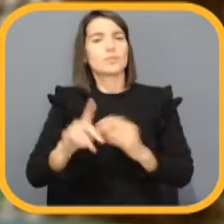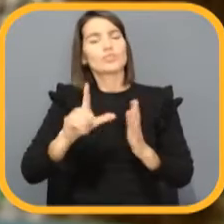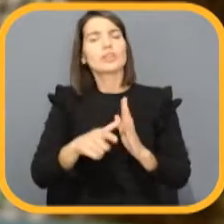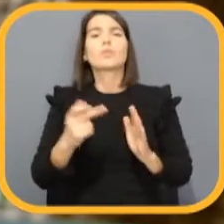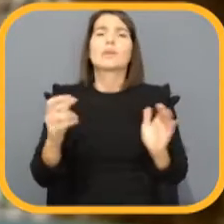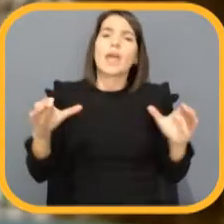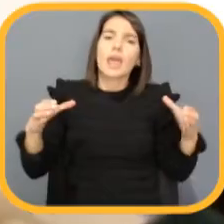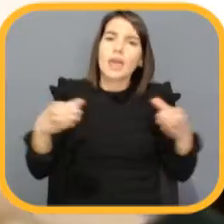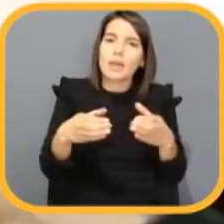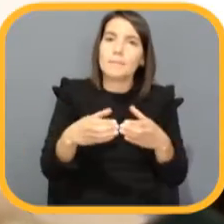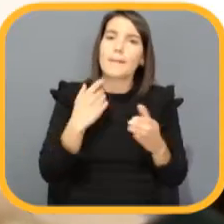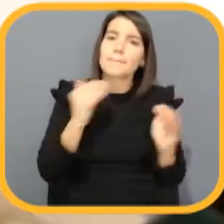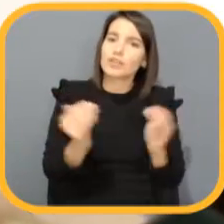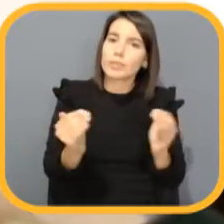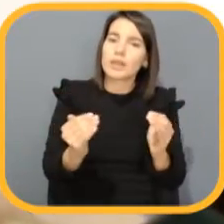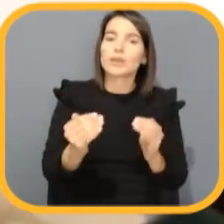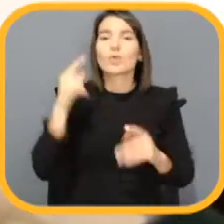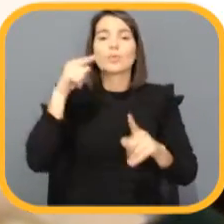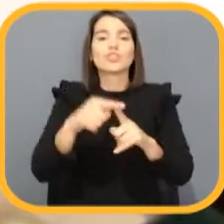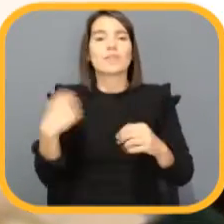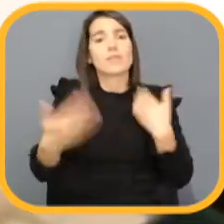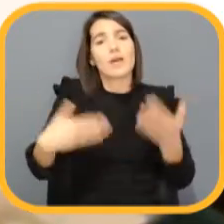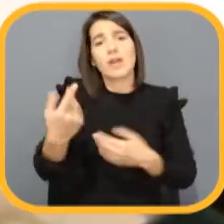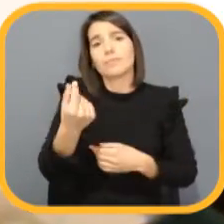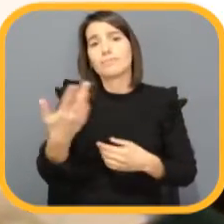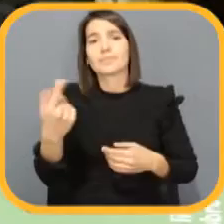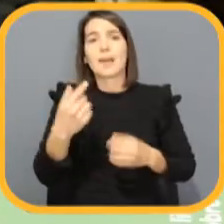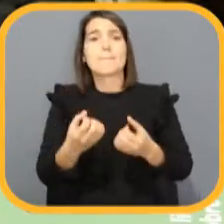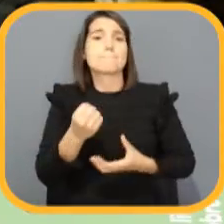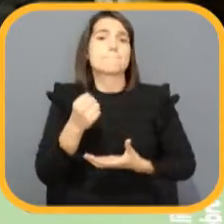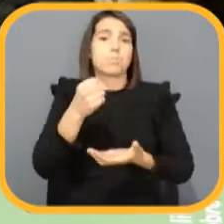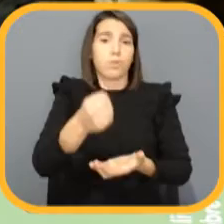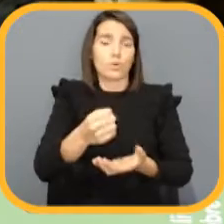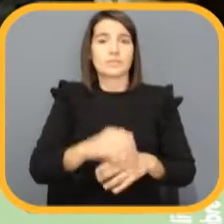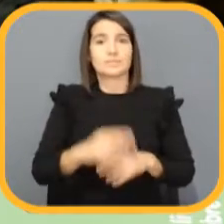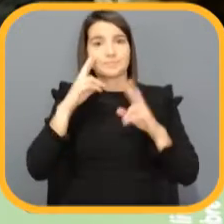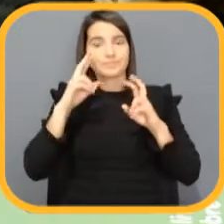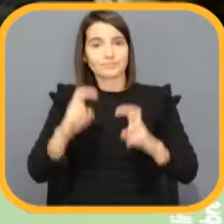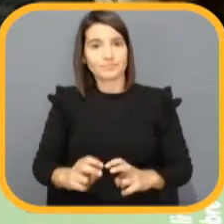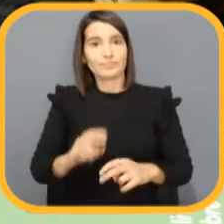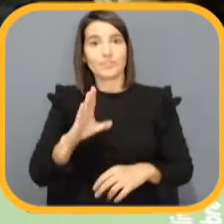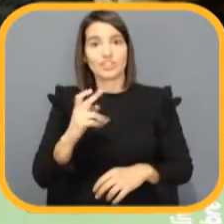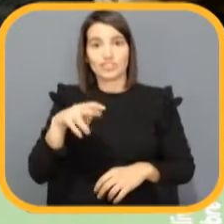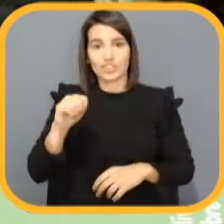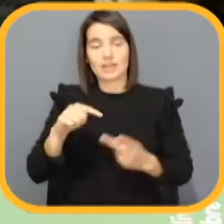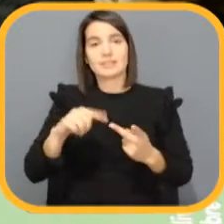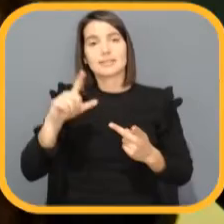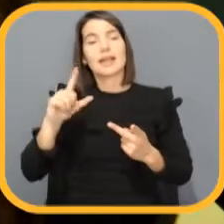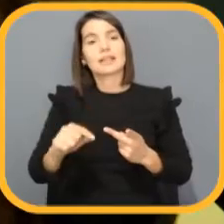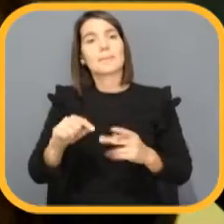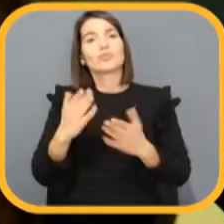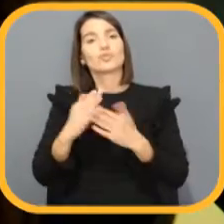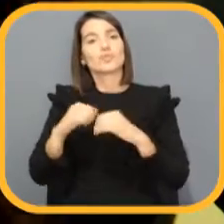bolsas e de donativos. O historiador James Curran e o sociólogo Nick Caldry definem estes órgãos como produções mediáticas que